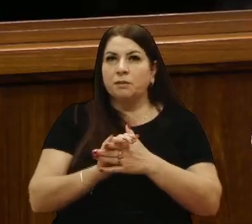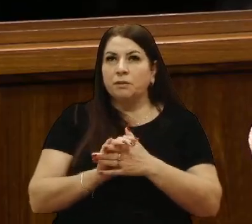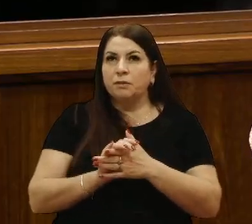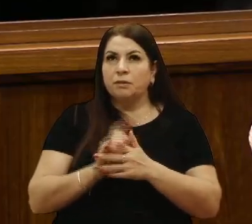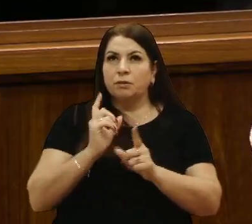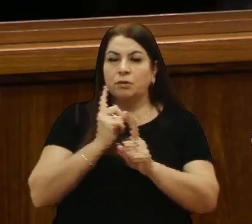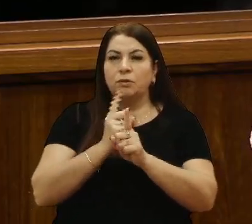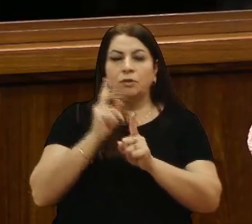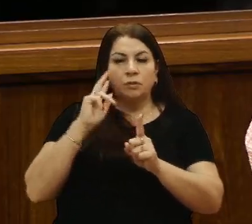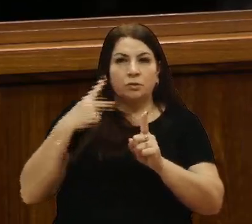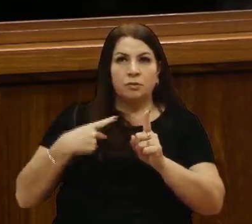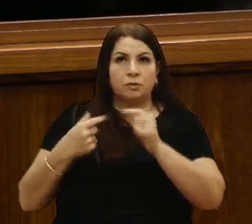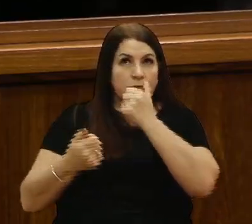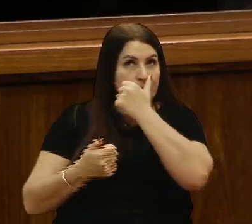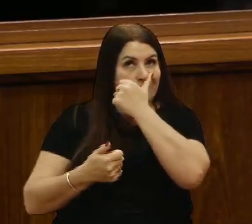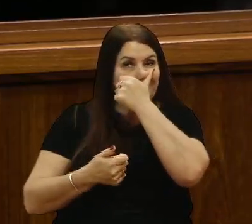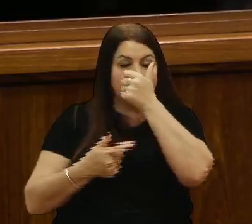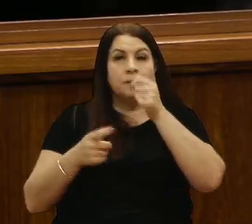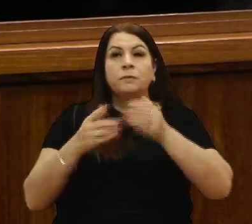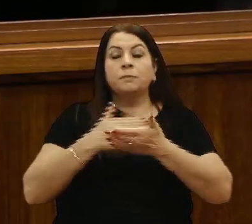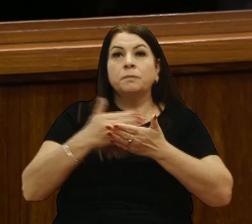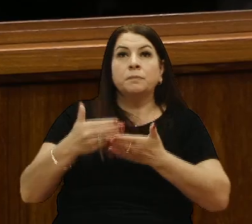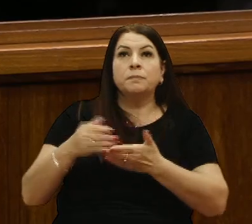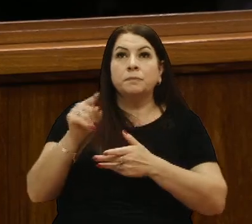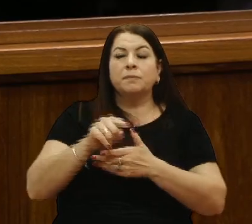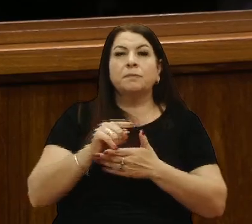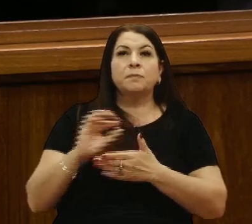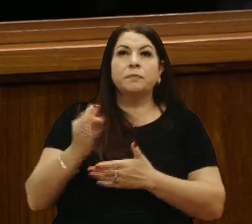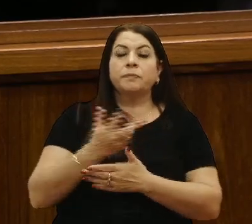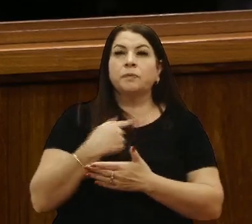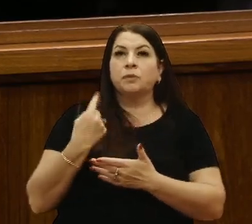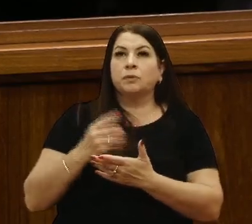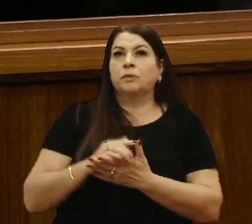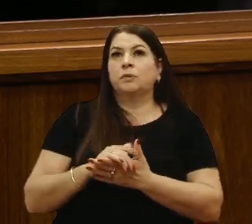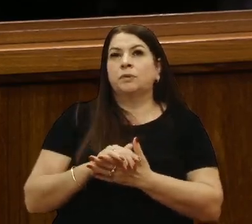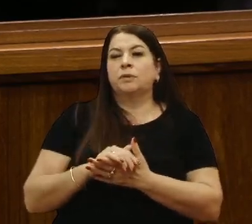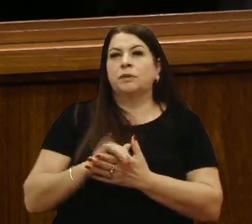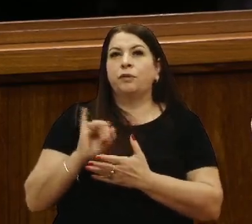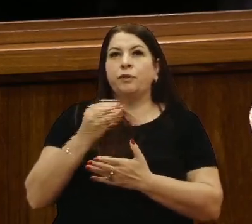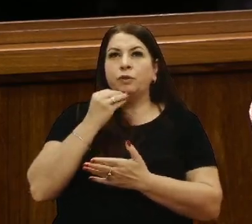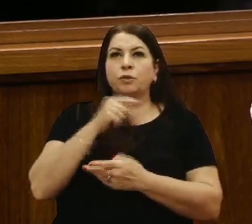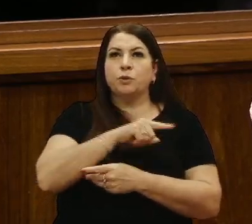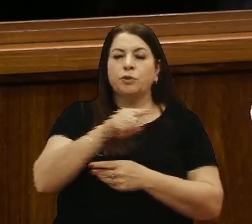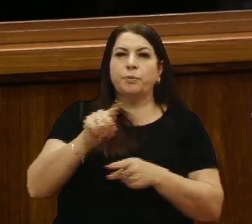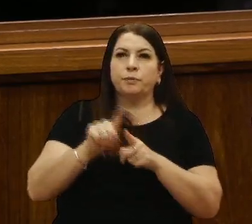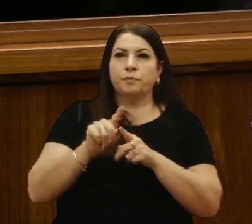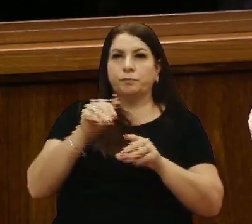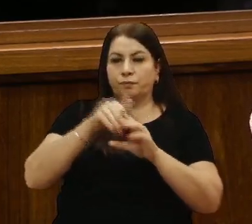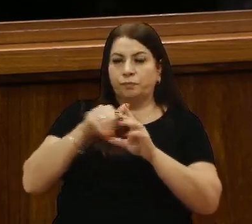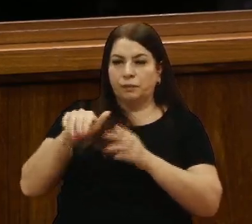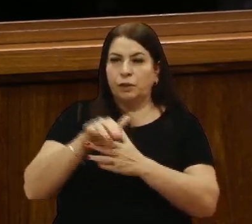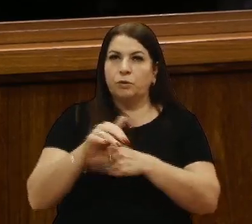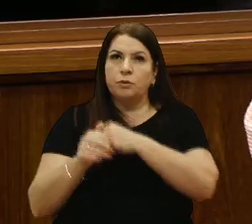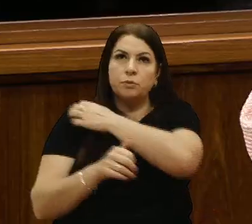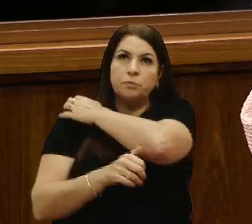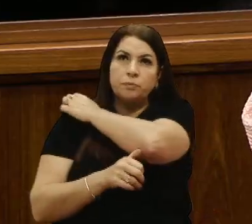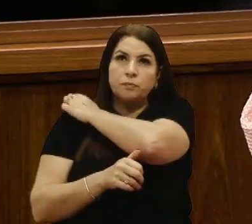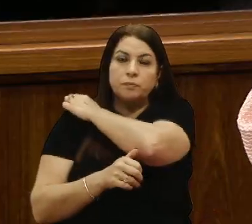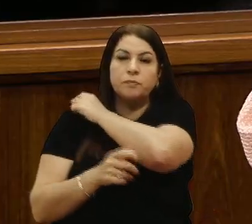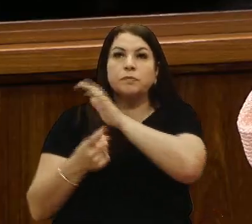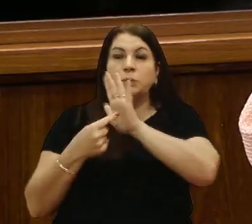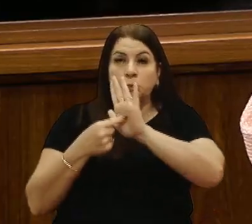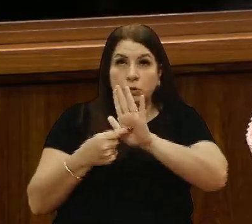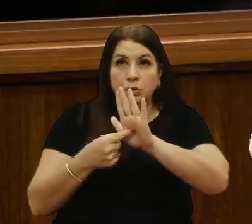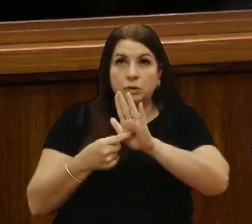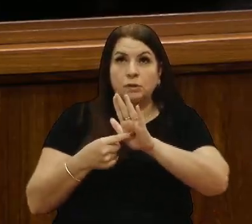esse reconhecimento que precisa partir de todos nós, que oportuna a votação desta casa, para poder demonstrar